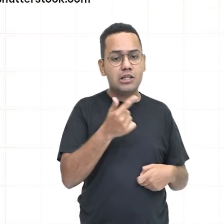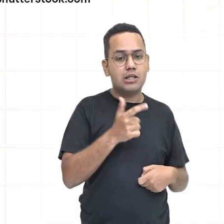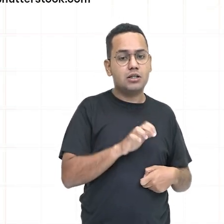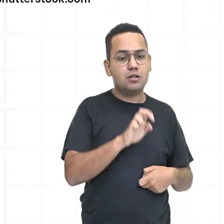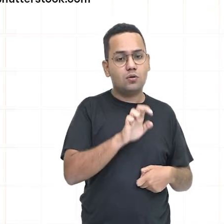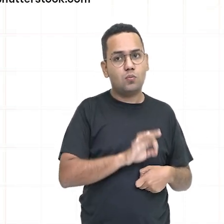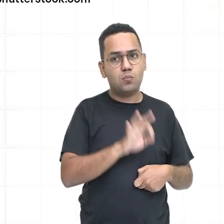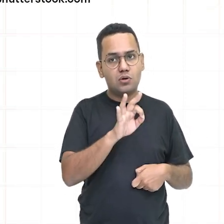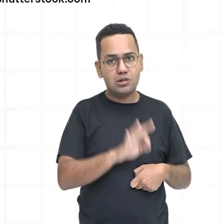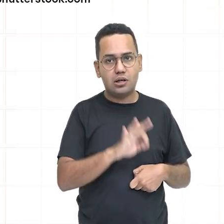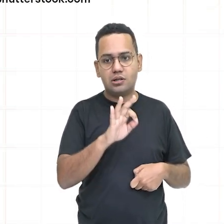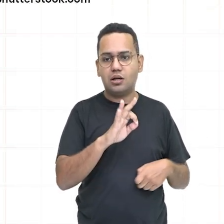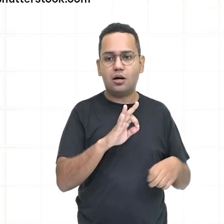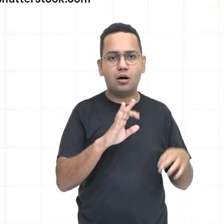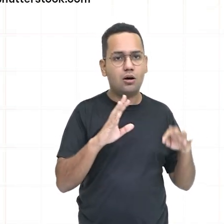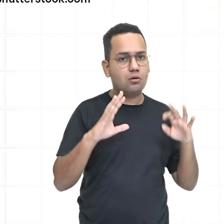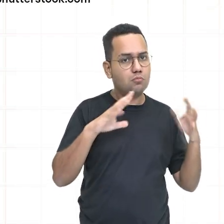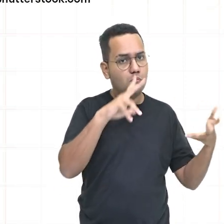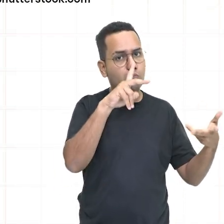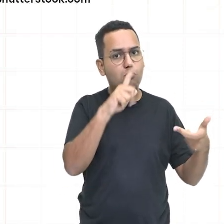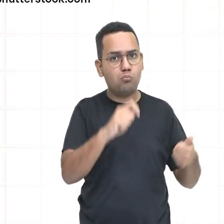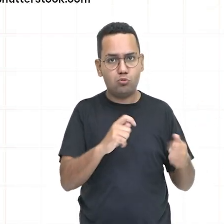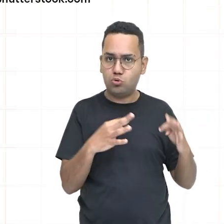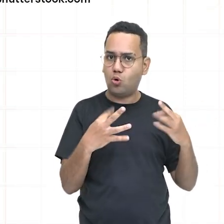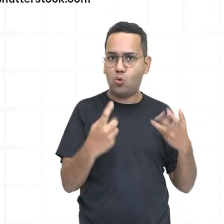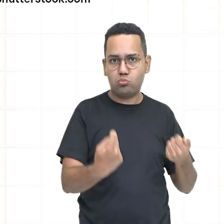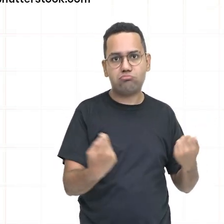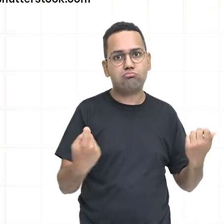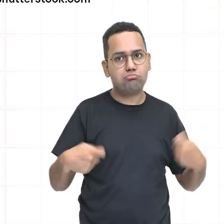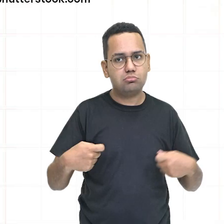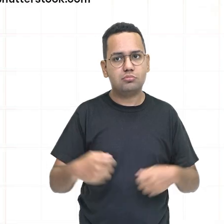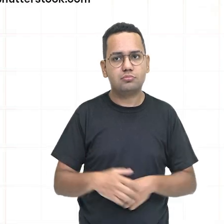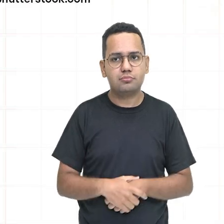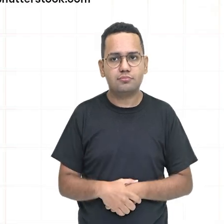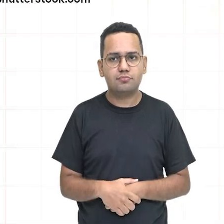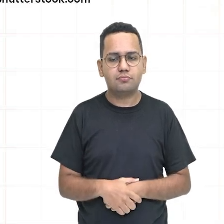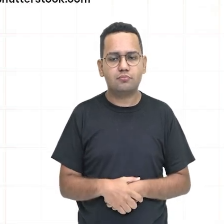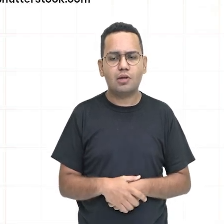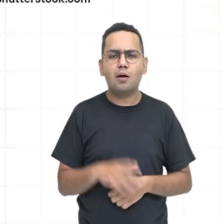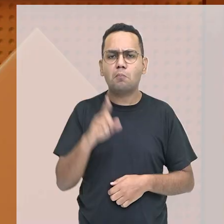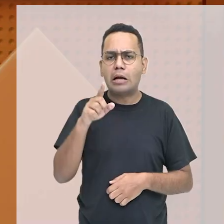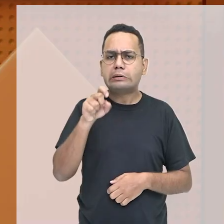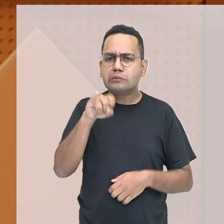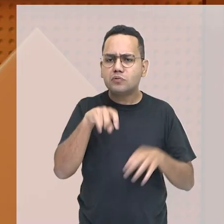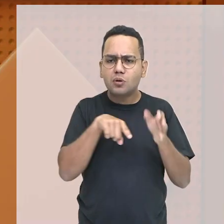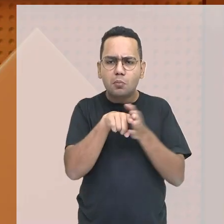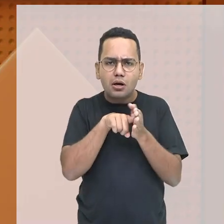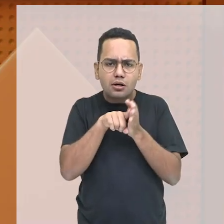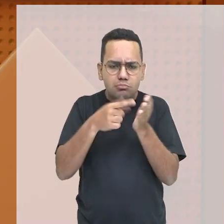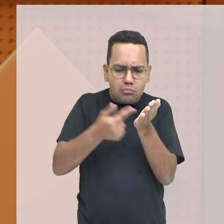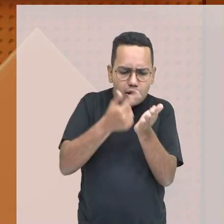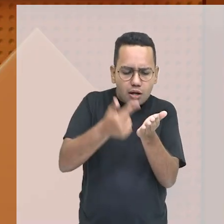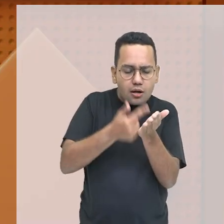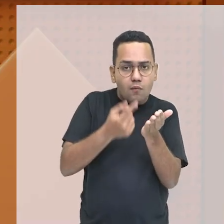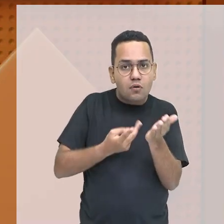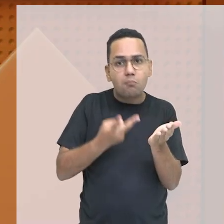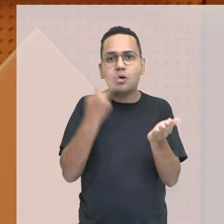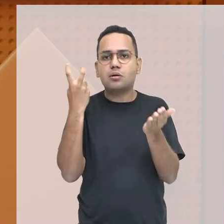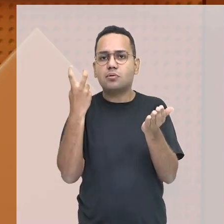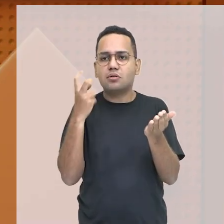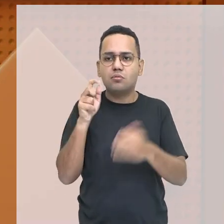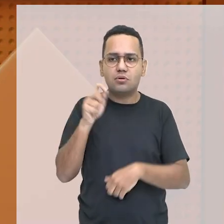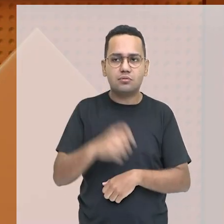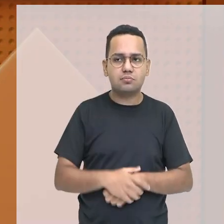total mundial. Você vai ver em algumas literaturas, inclusive, que lá, nessa